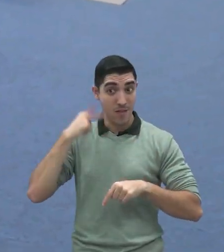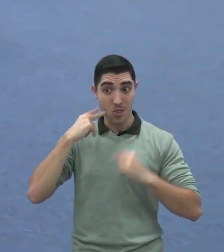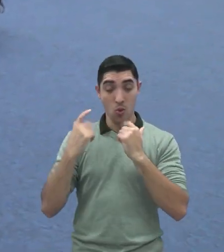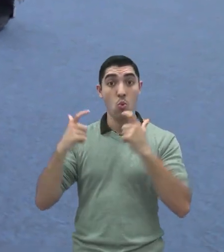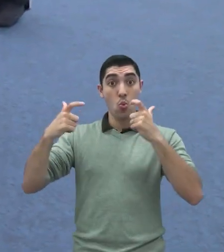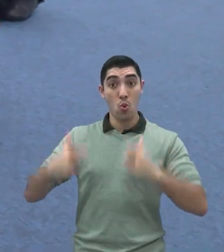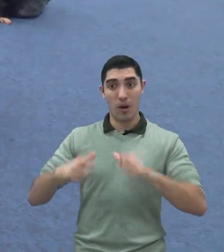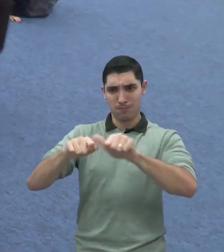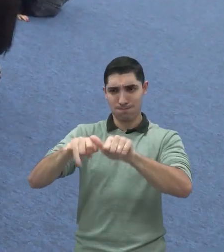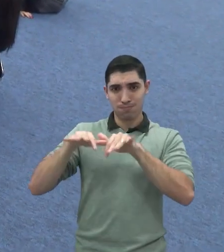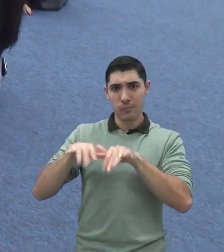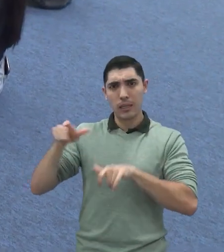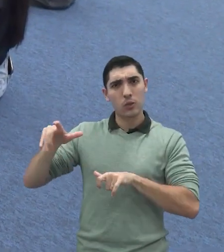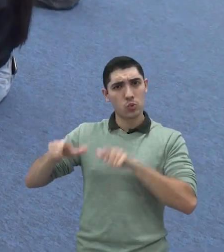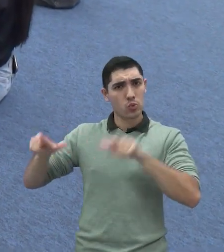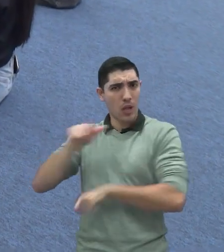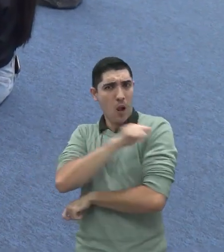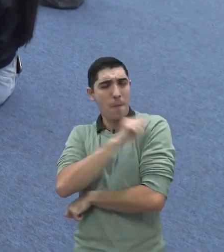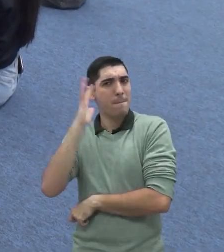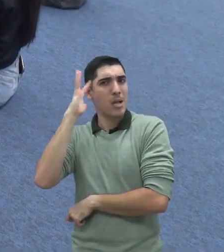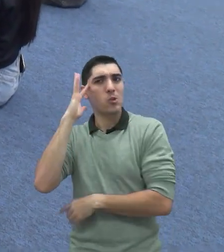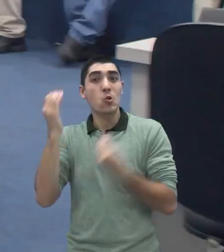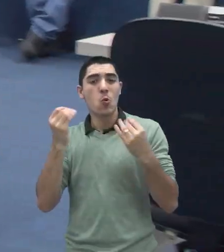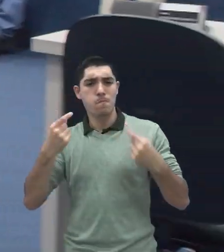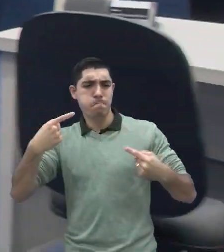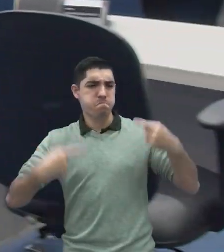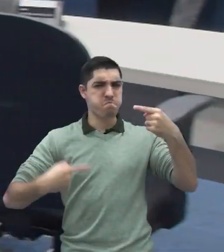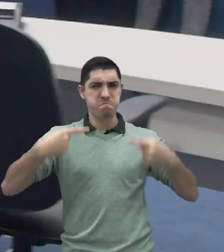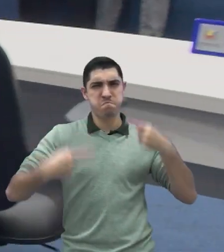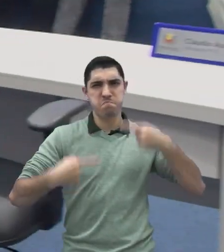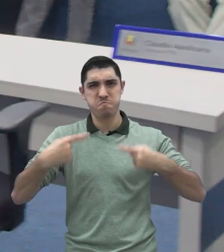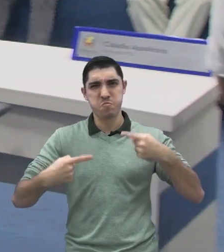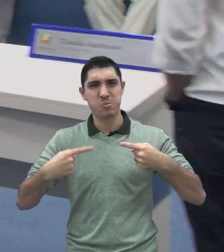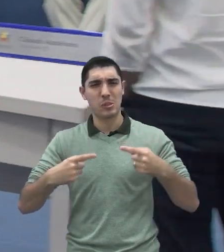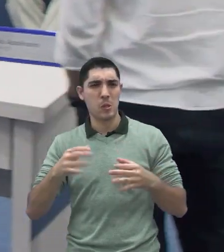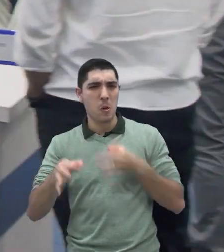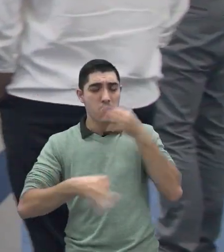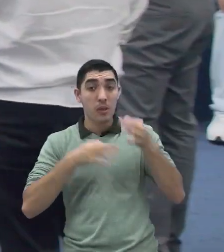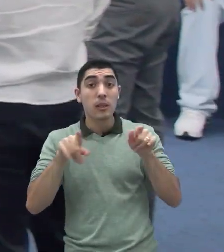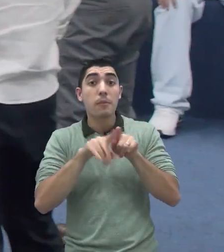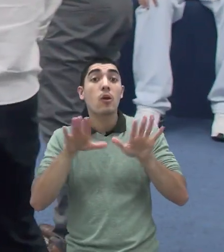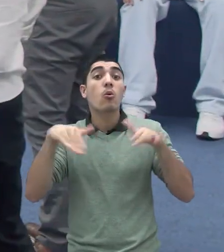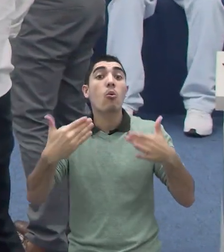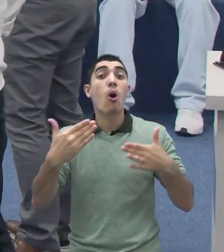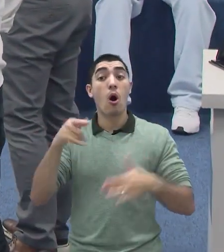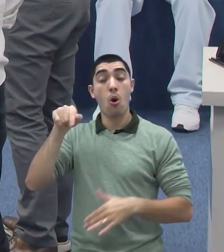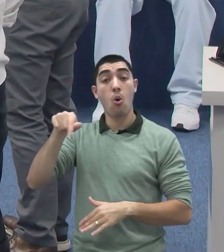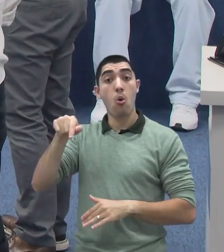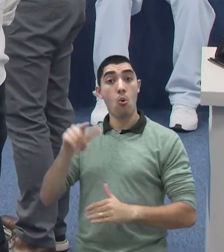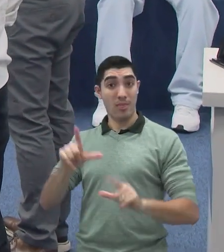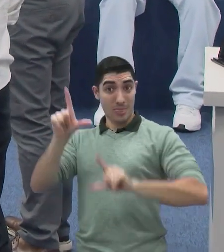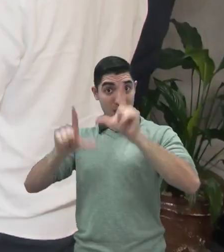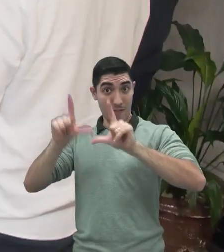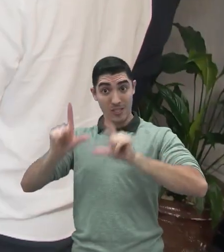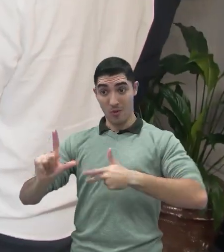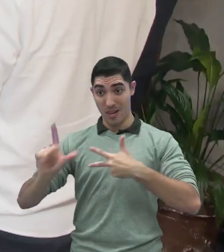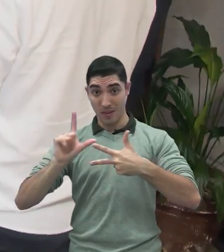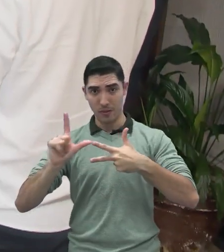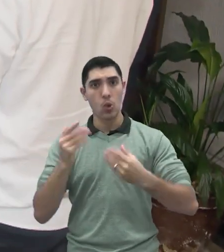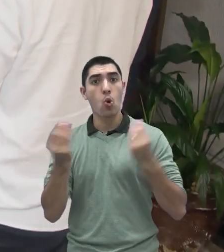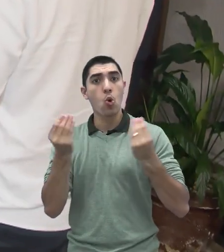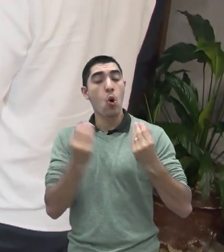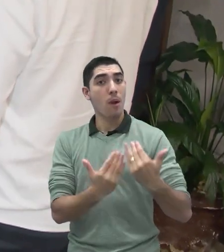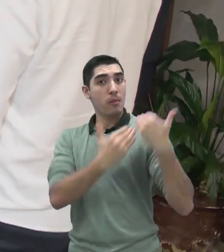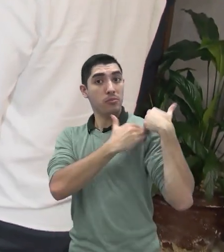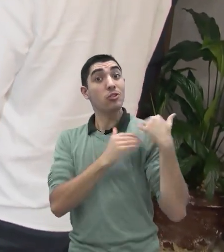alunos puderam imaginar como é participar de um debate político e quais são as responsabilidades de uma TV legislativa. E não é